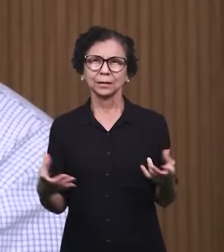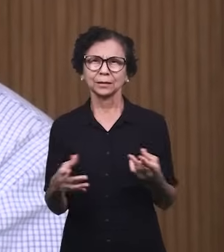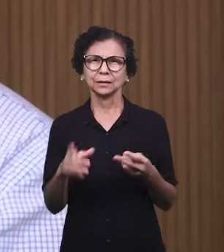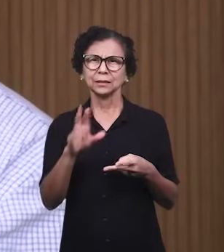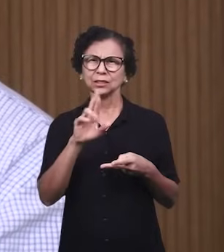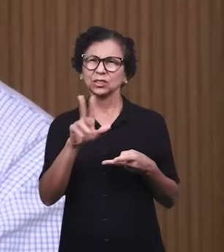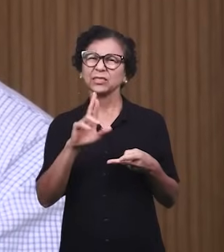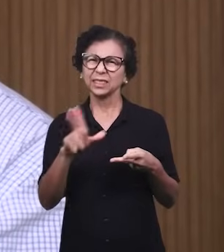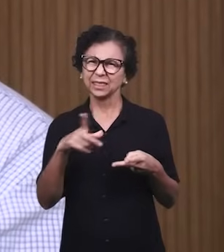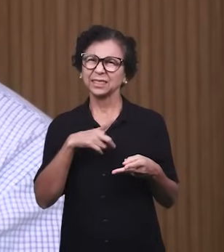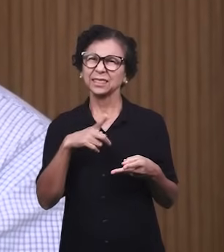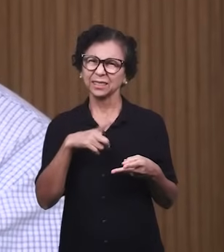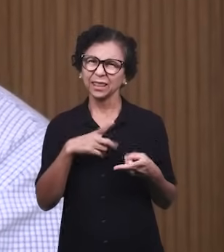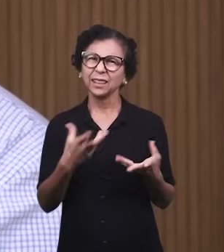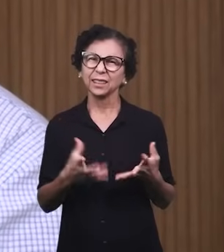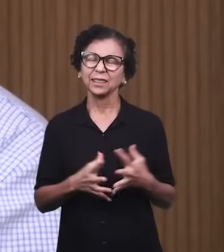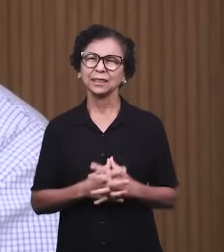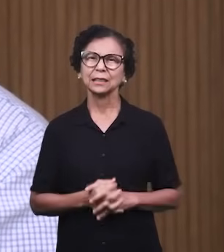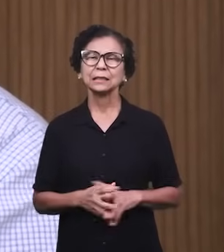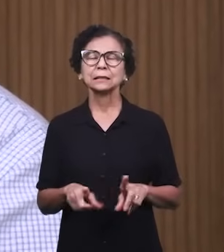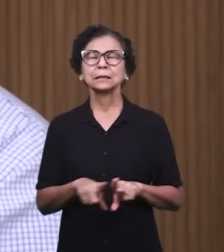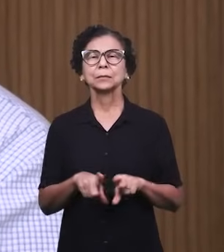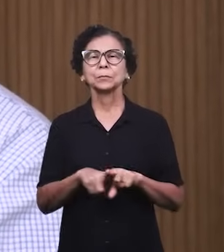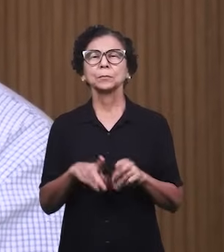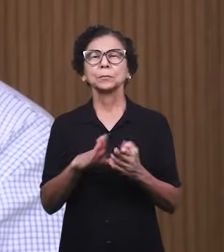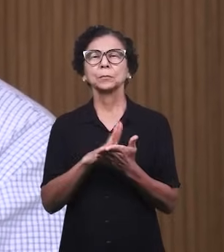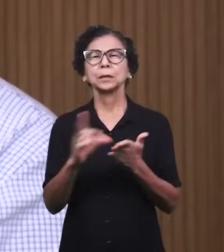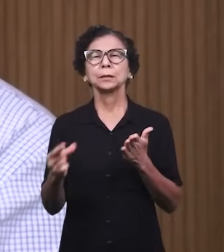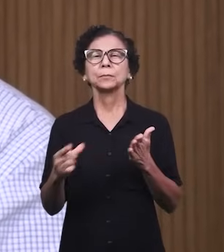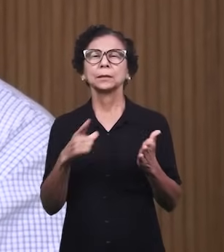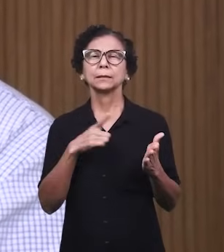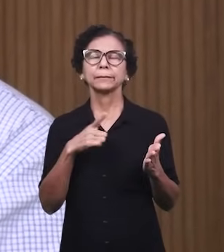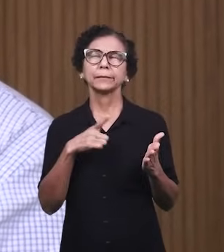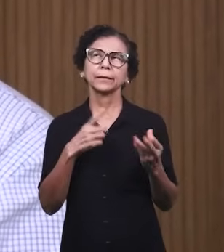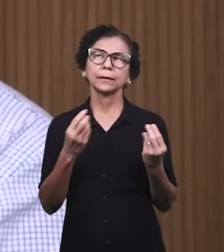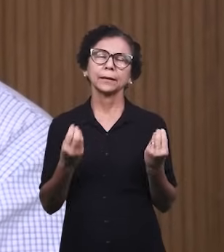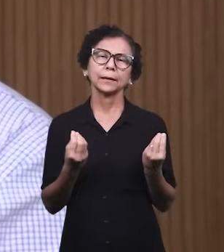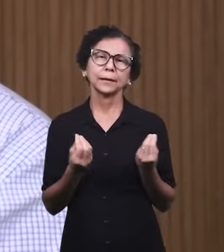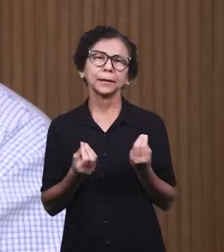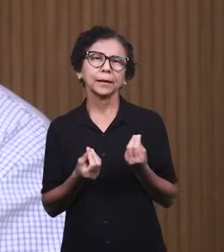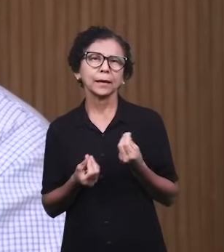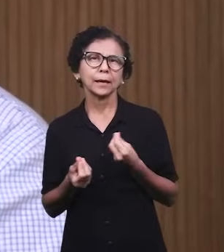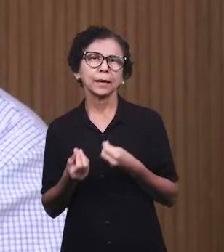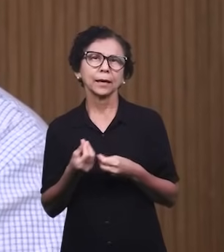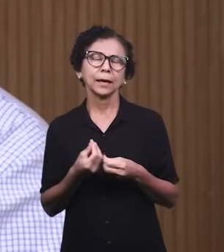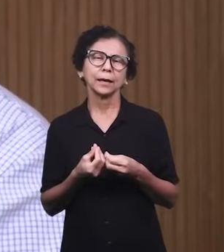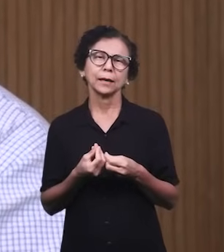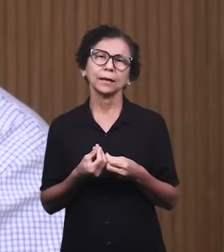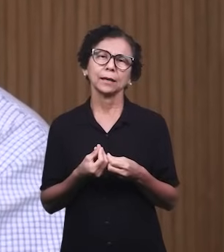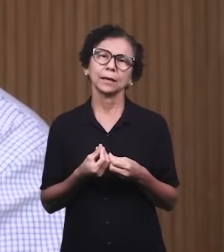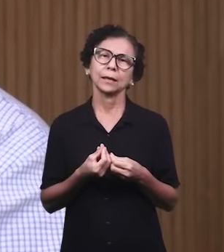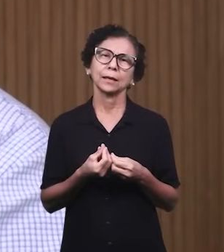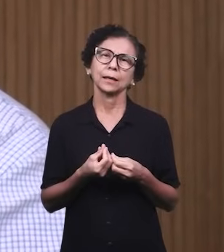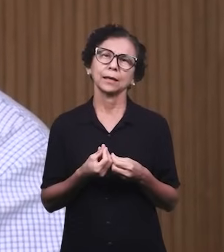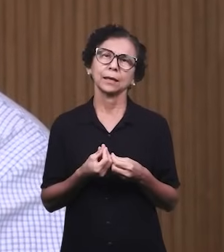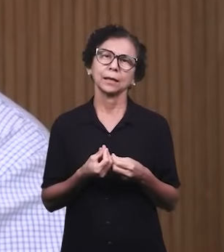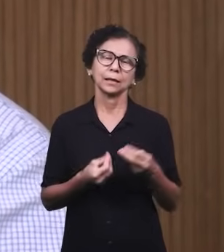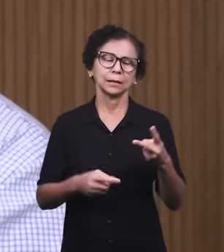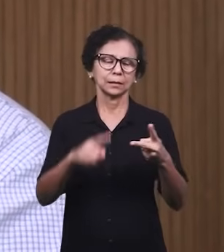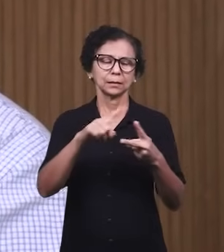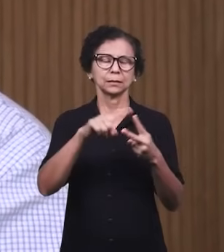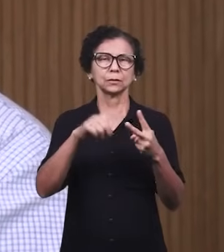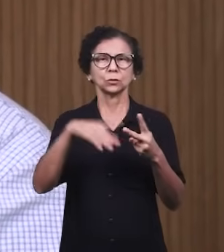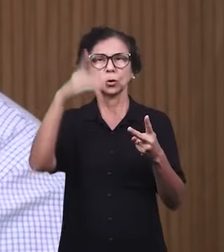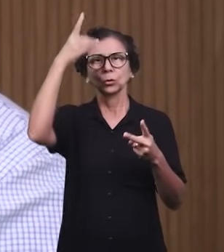E existe na Bíblia, de forma a ser aplicada esses